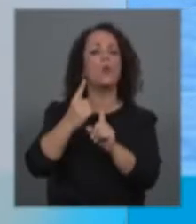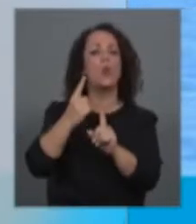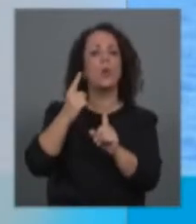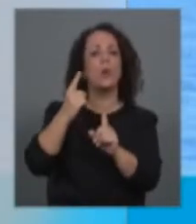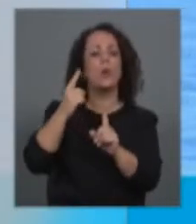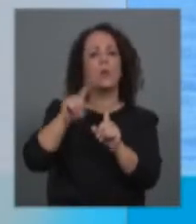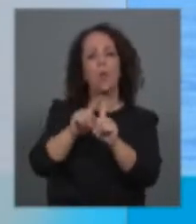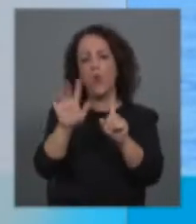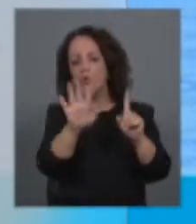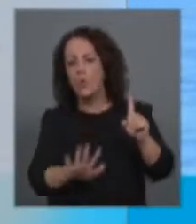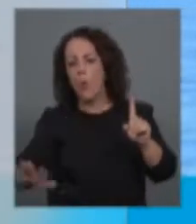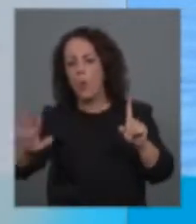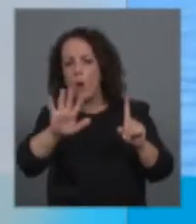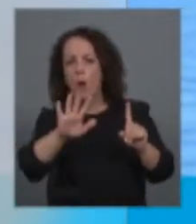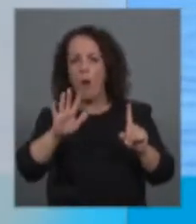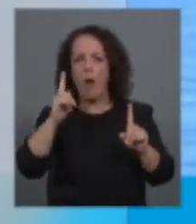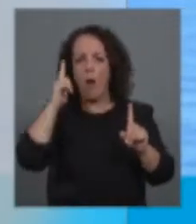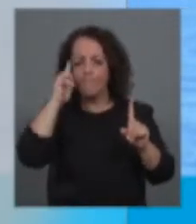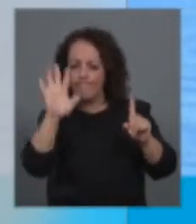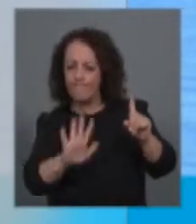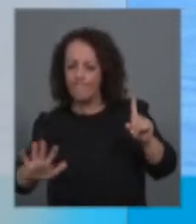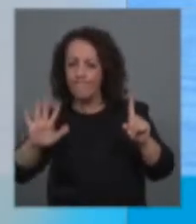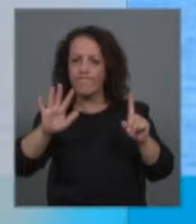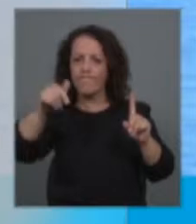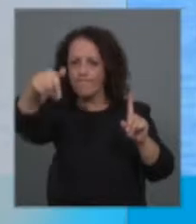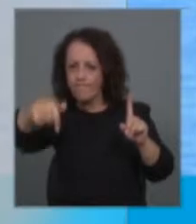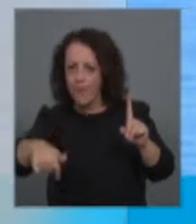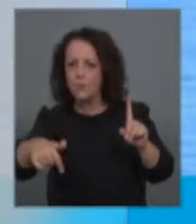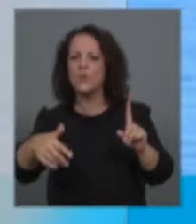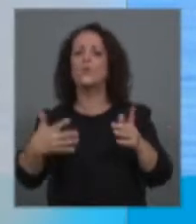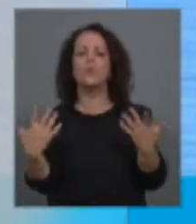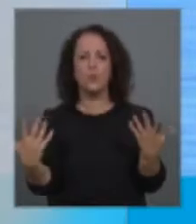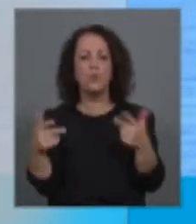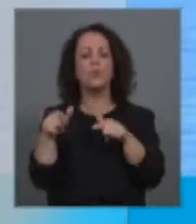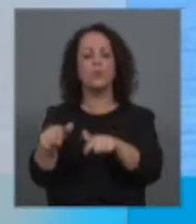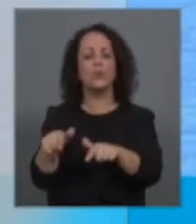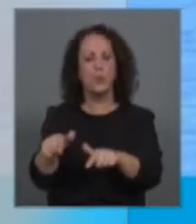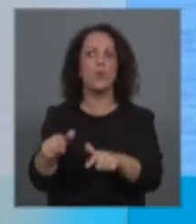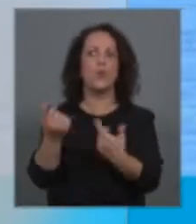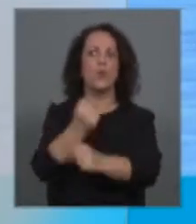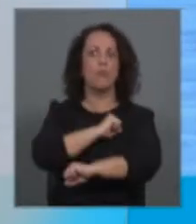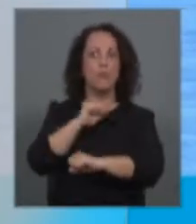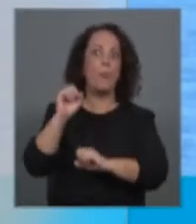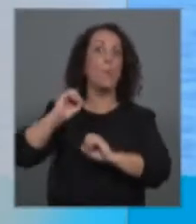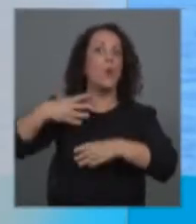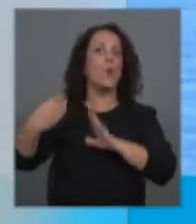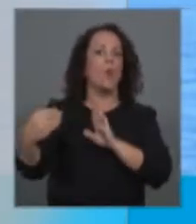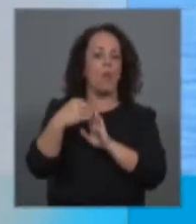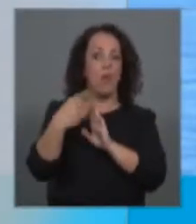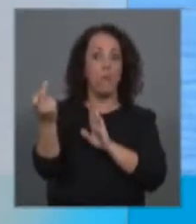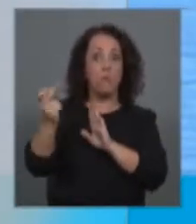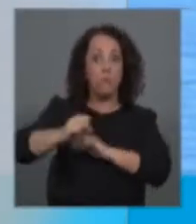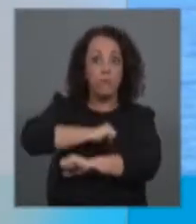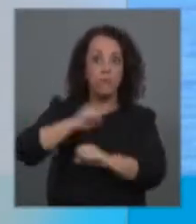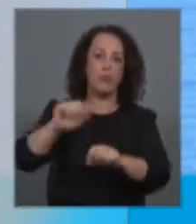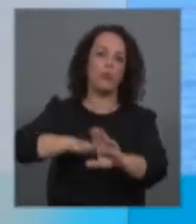já era uma zona que era para nós prioritária, e com estas explosões também ainda aumentou este grau de prioridade e de